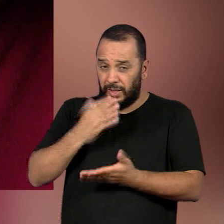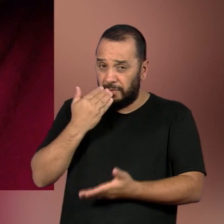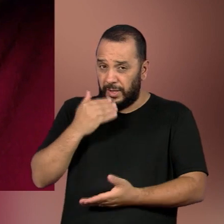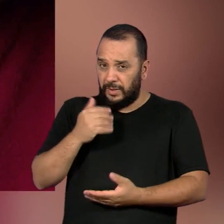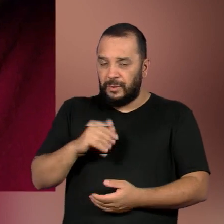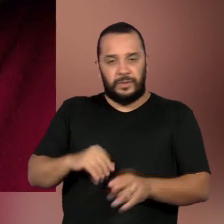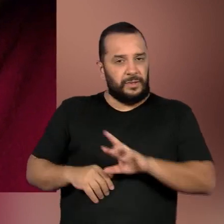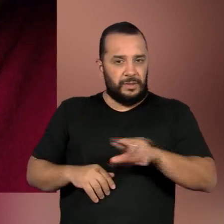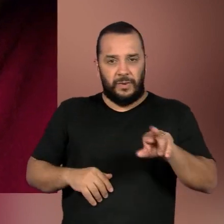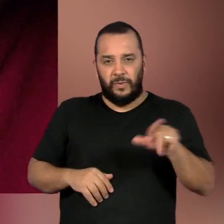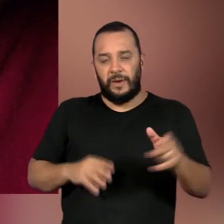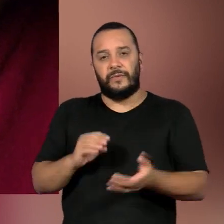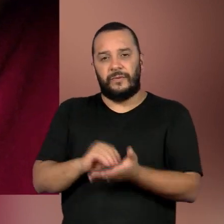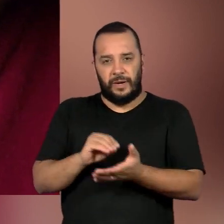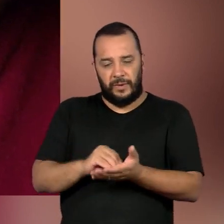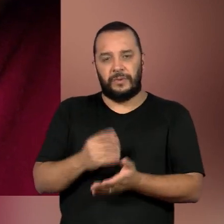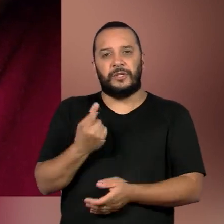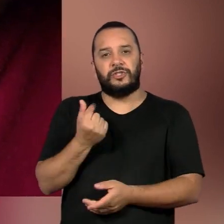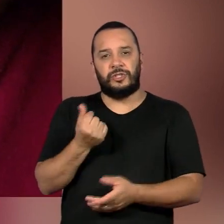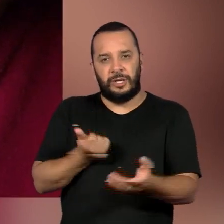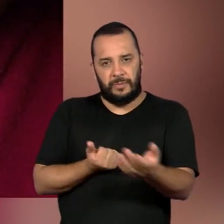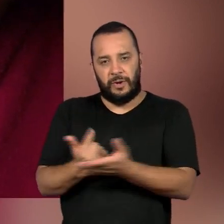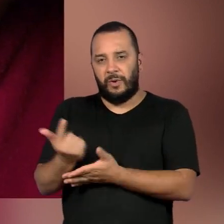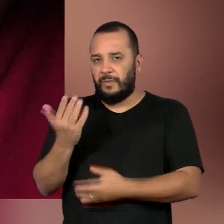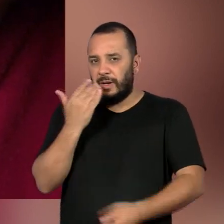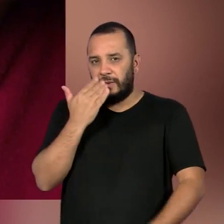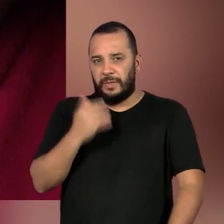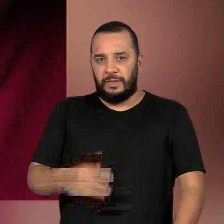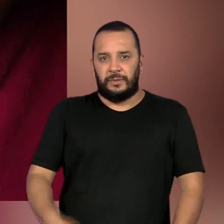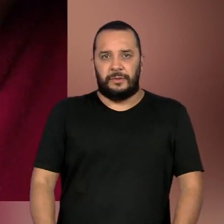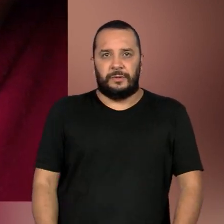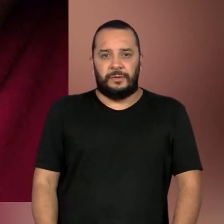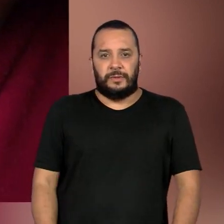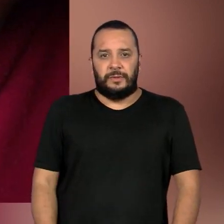é dinheiro para comprar alimento.